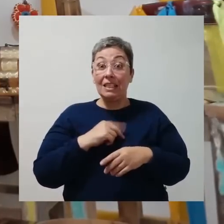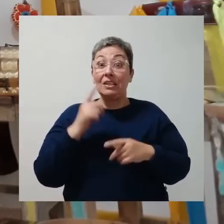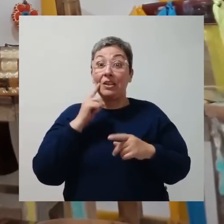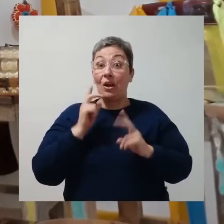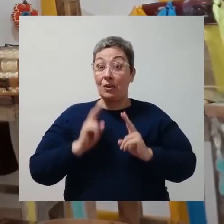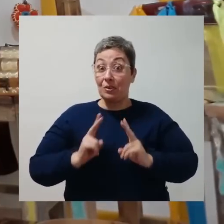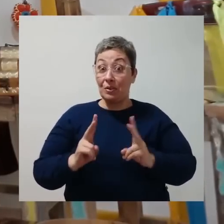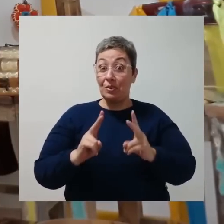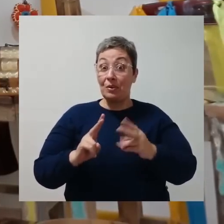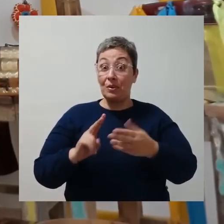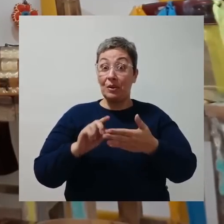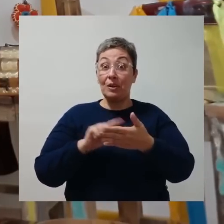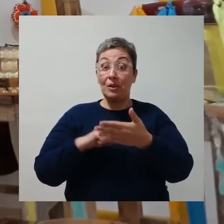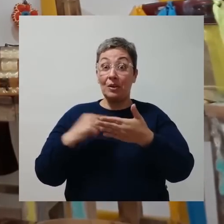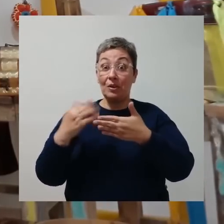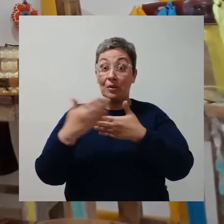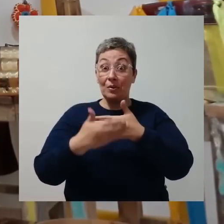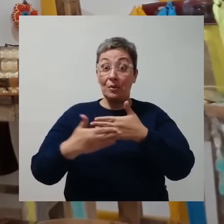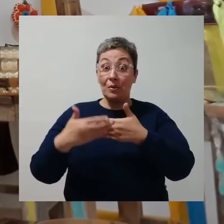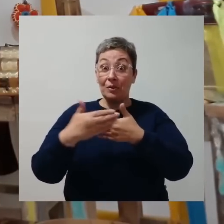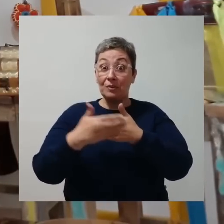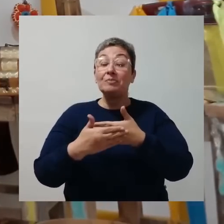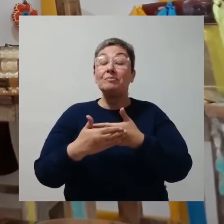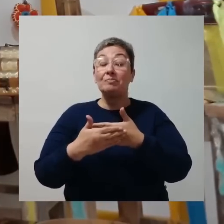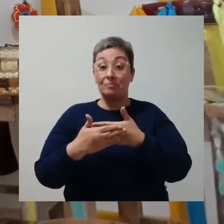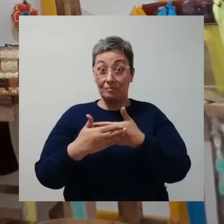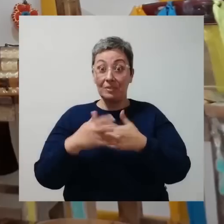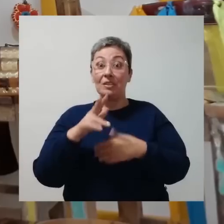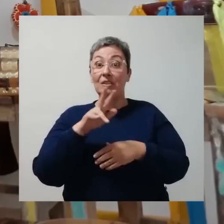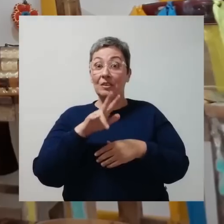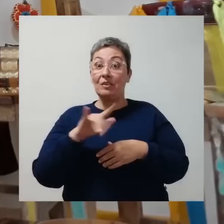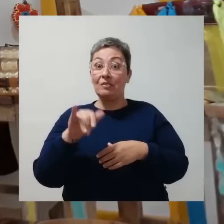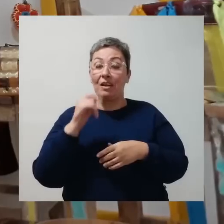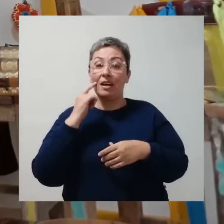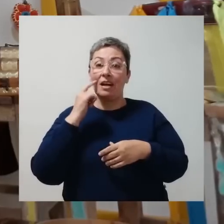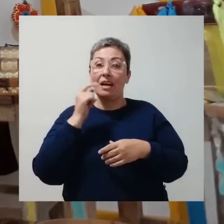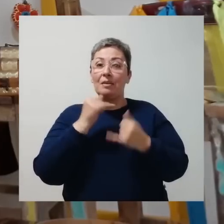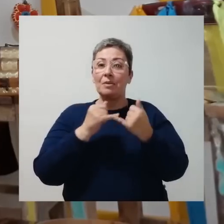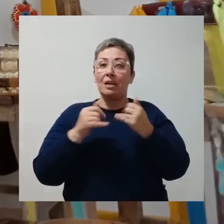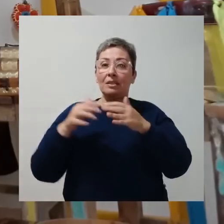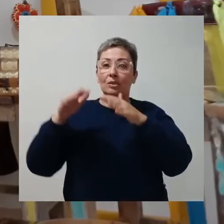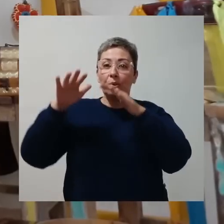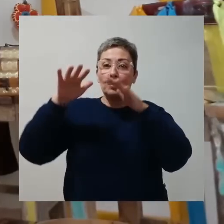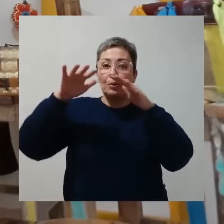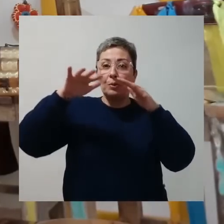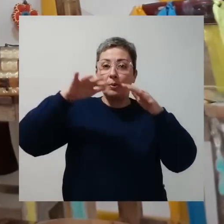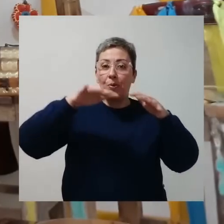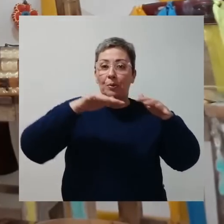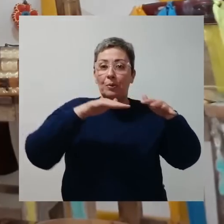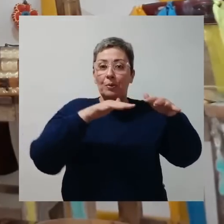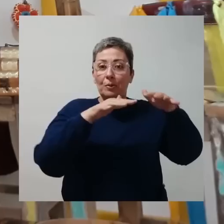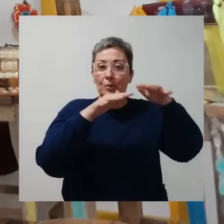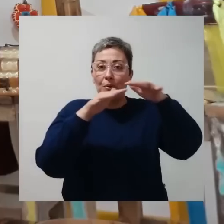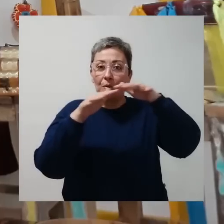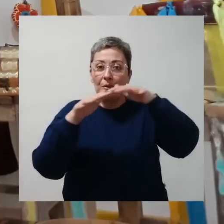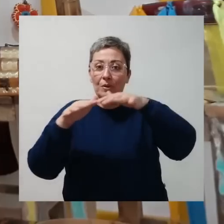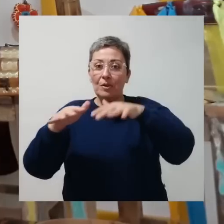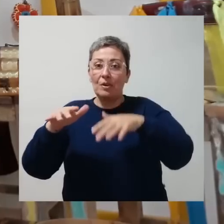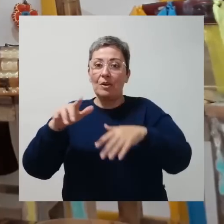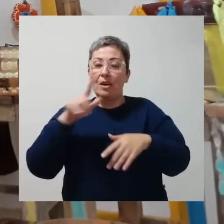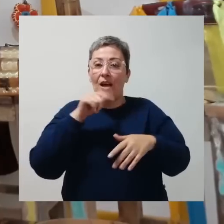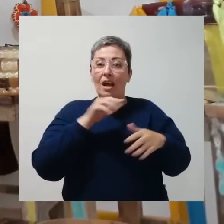Nós continuaremos no Oriente e vamos sobrevoar o